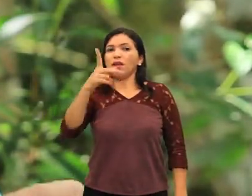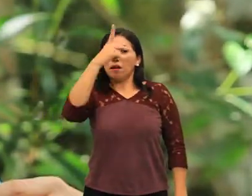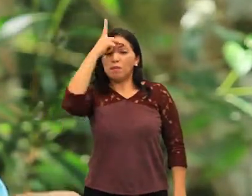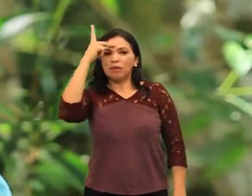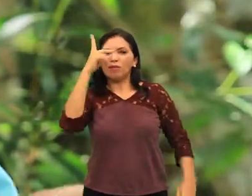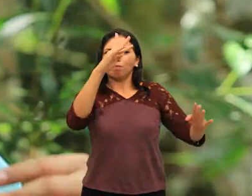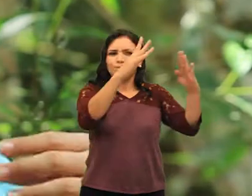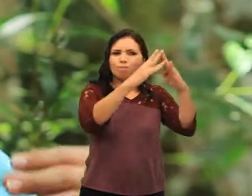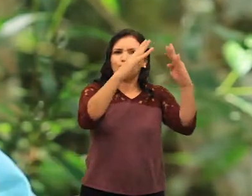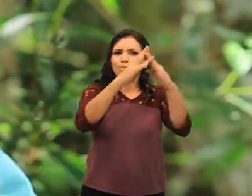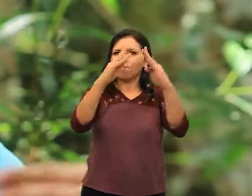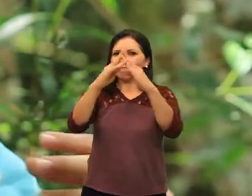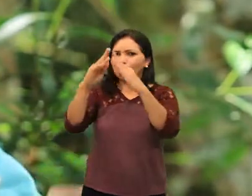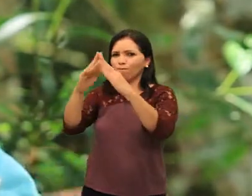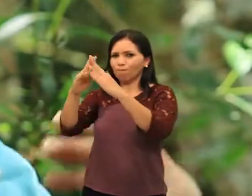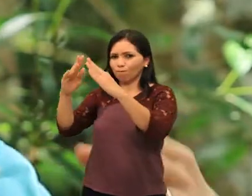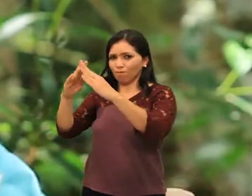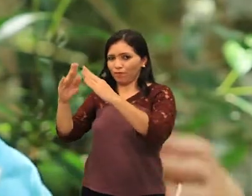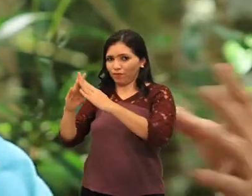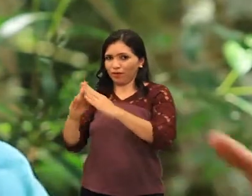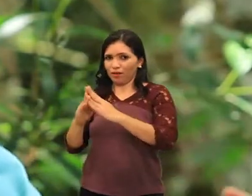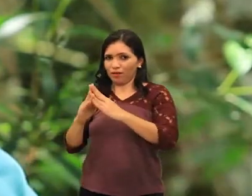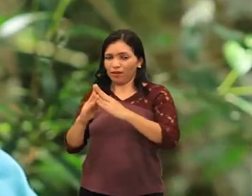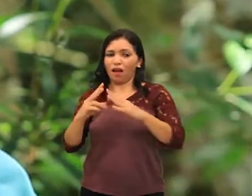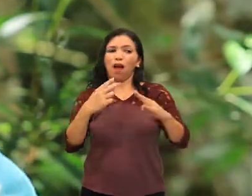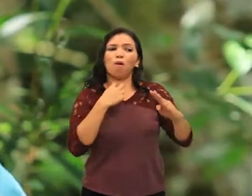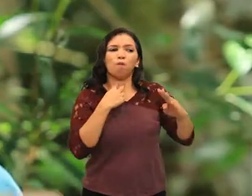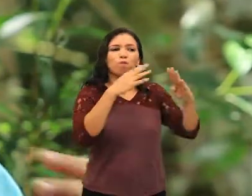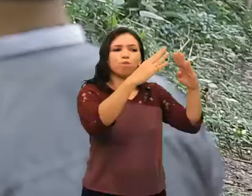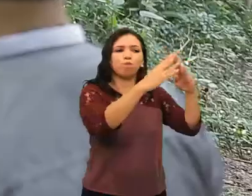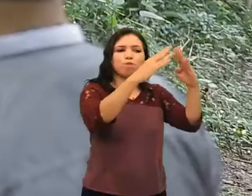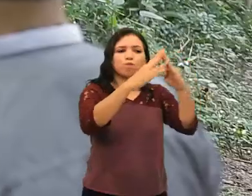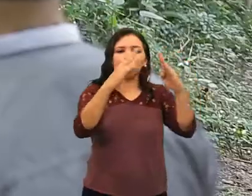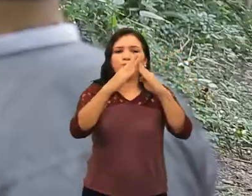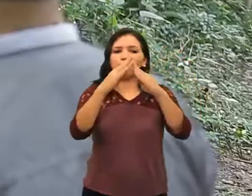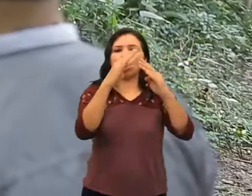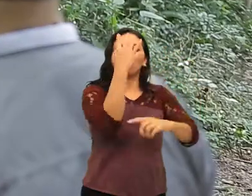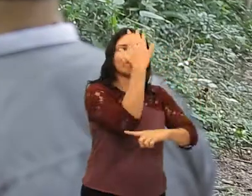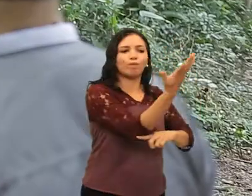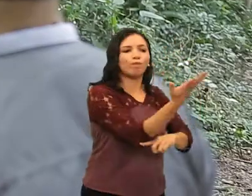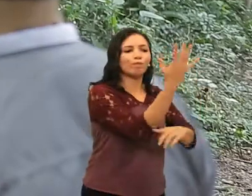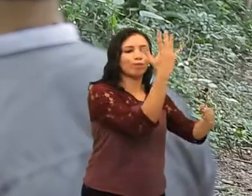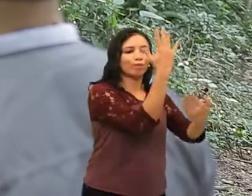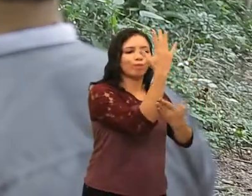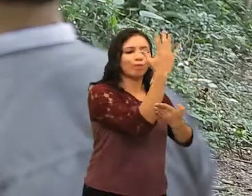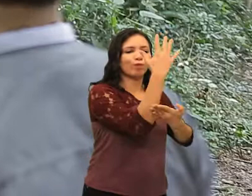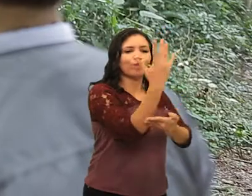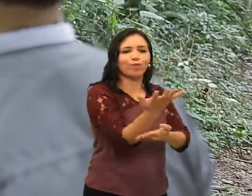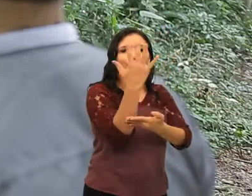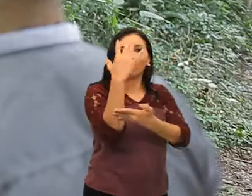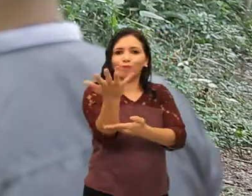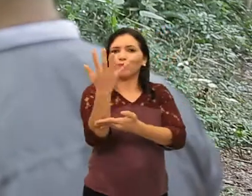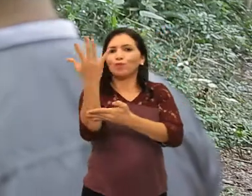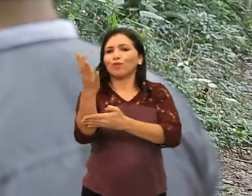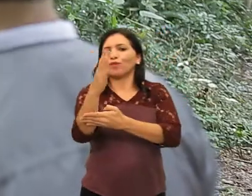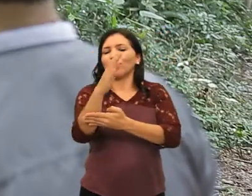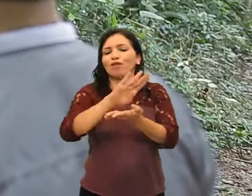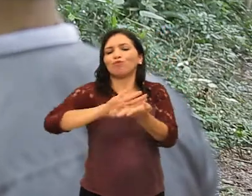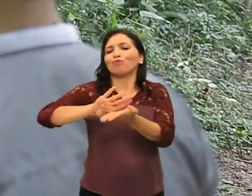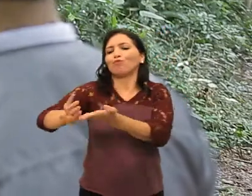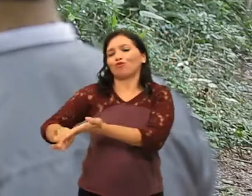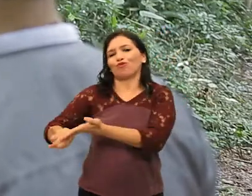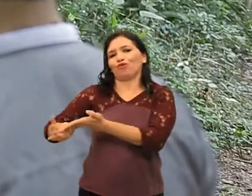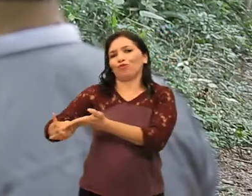né, a própria ocupação urbana ela foi retirando a vegetação de cerrado que existia